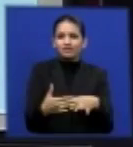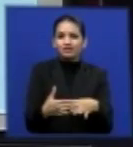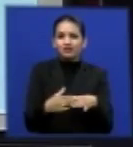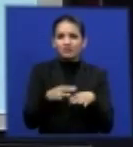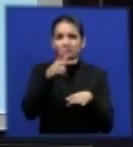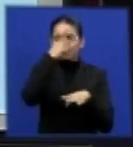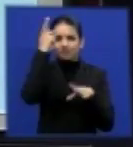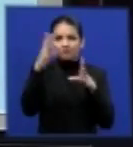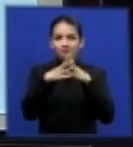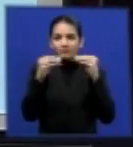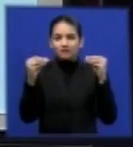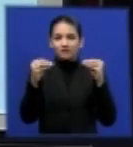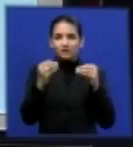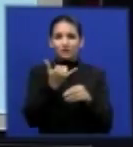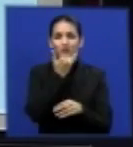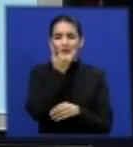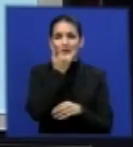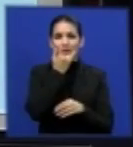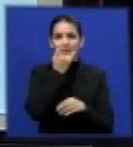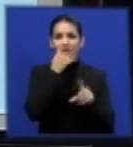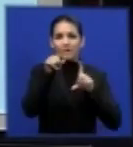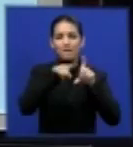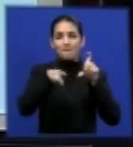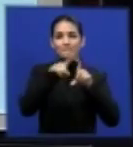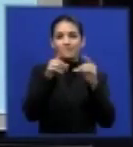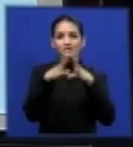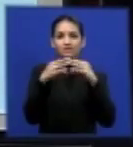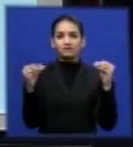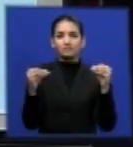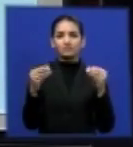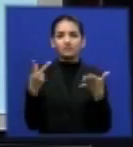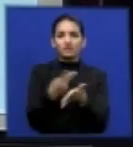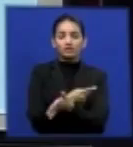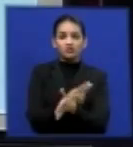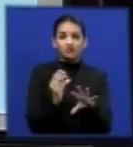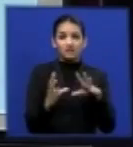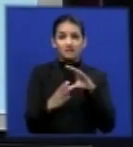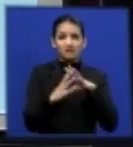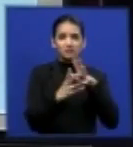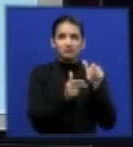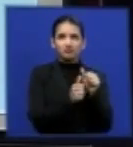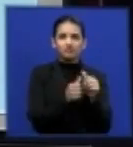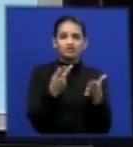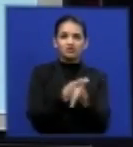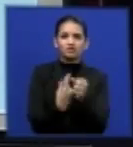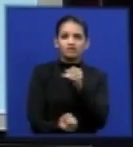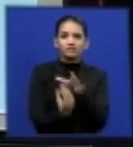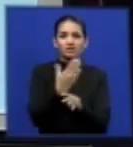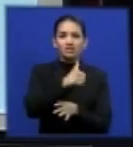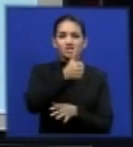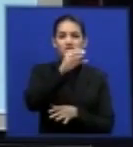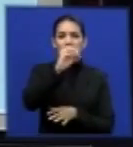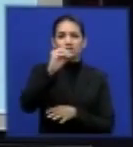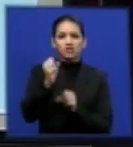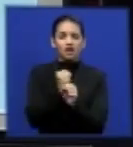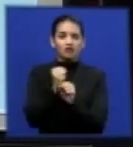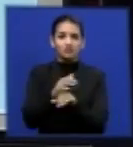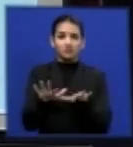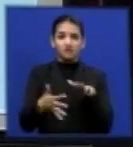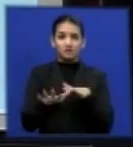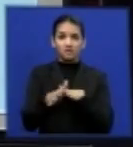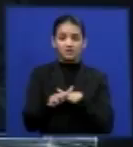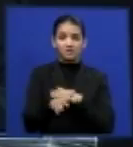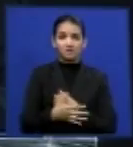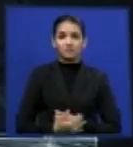O pneu, ele existe no mundo há pouco mais de 100 anos e ele não tem um suco